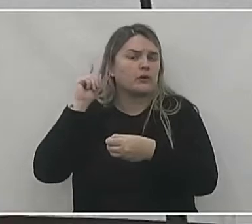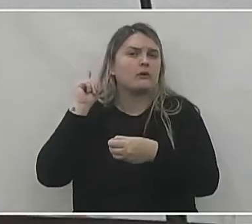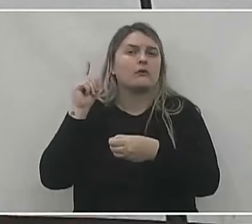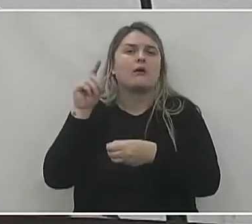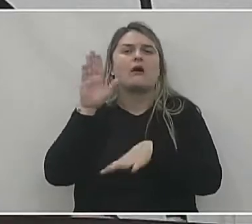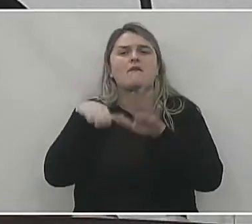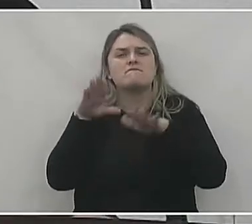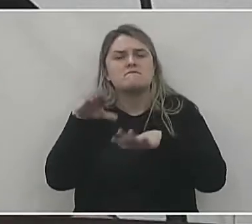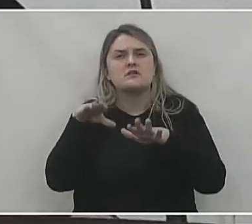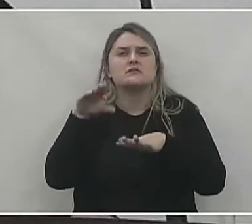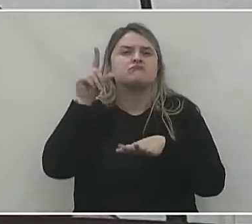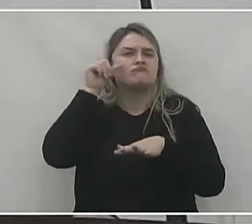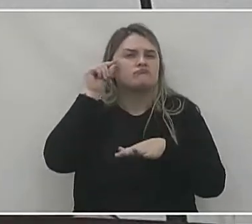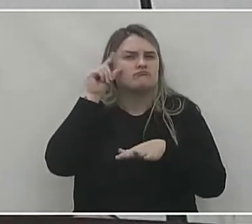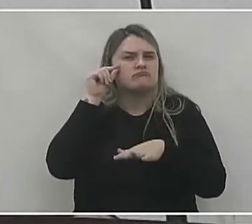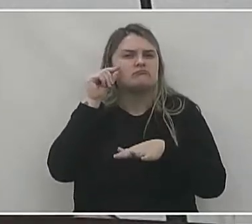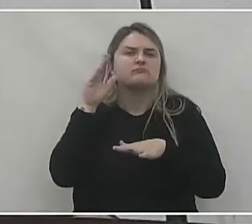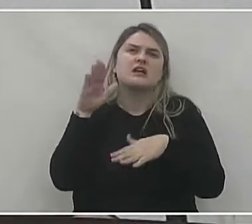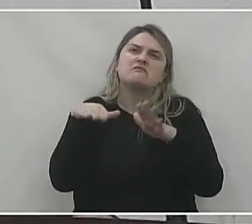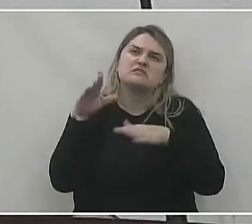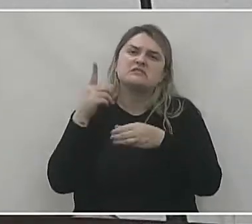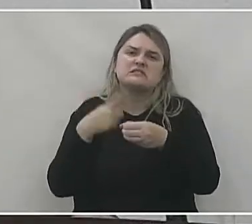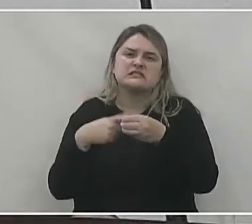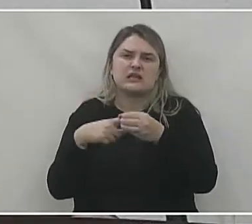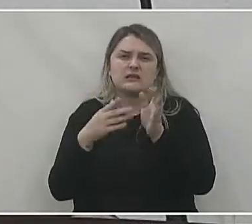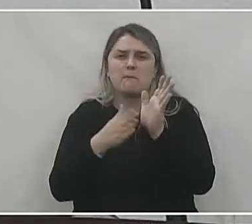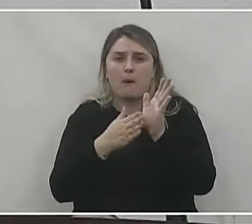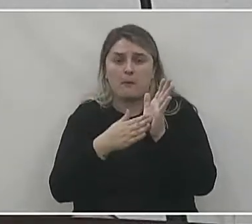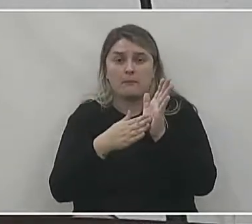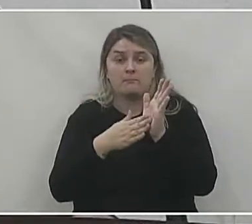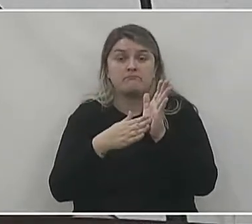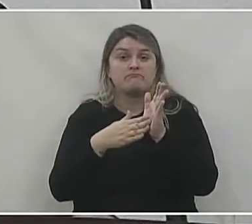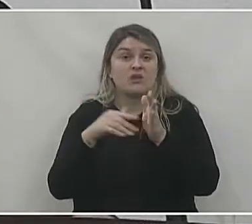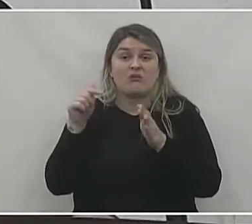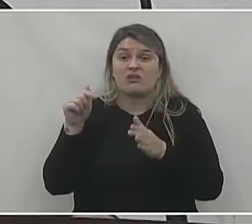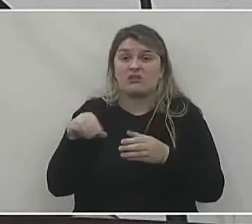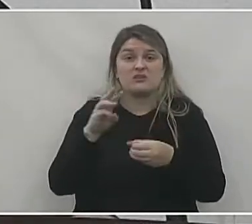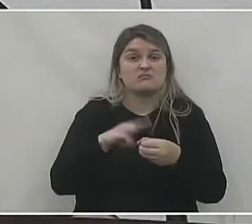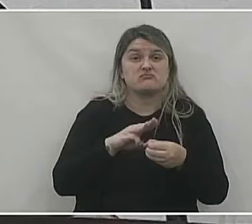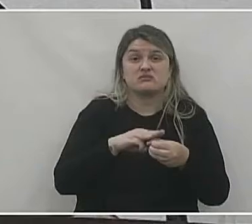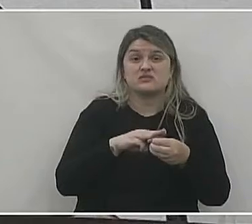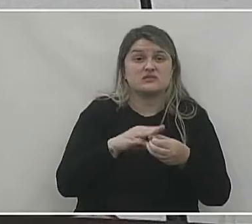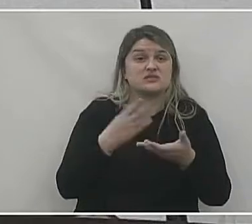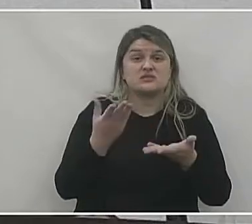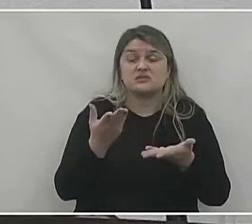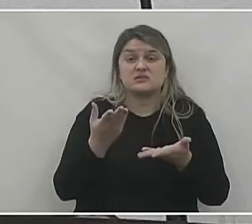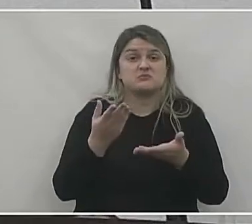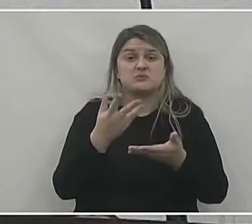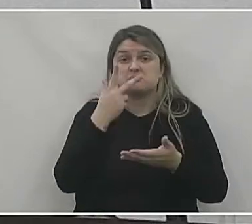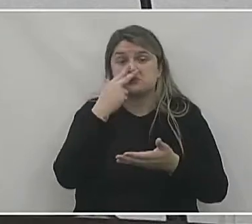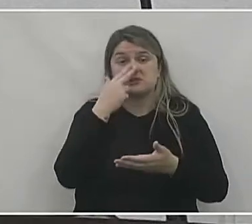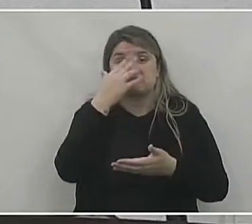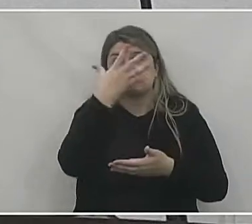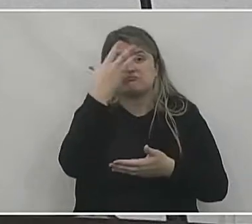vezes, é a população de Palmas. Então ela ficou completamente esquecida. E